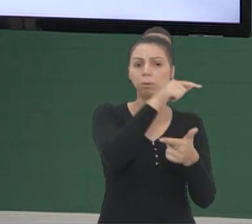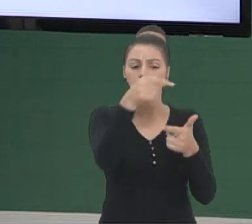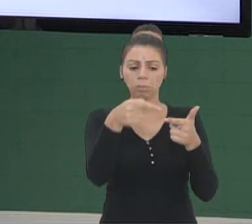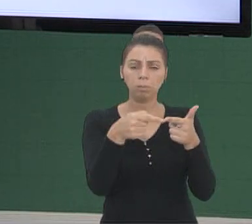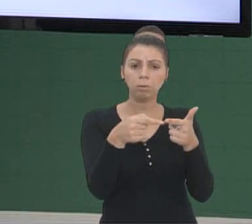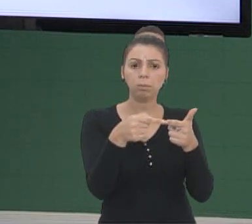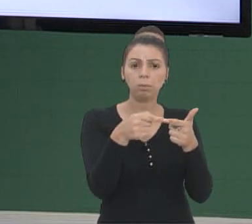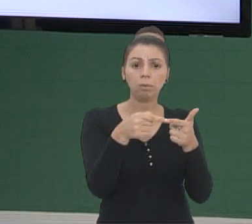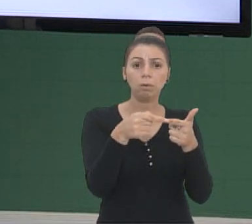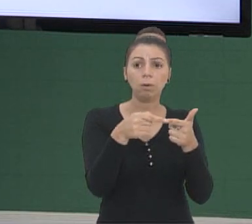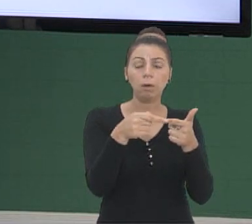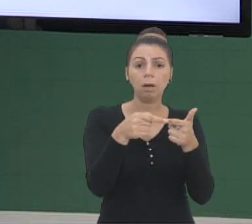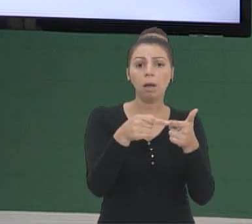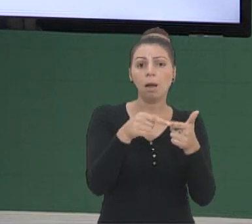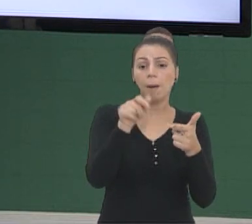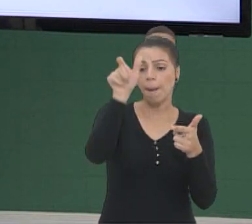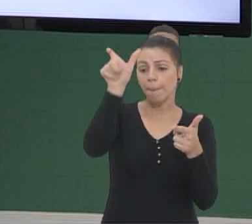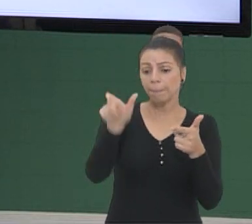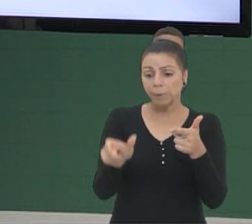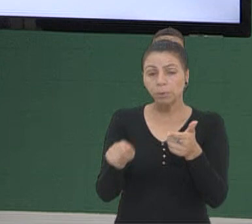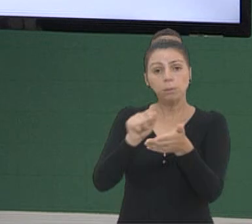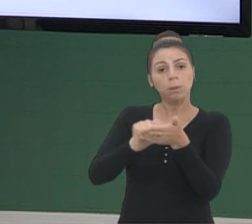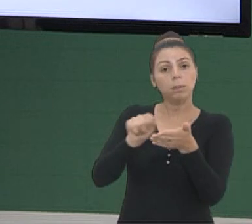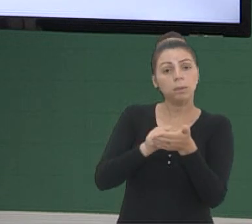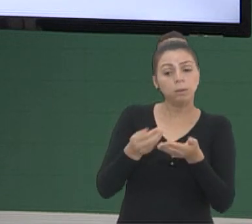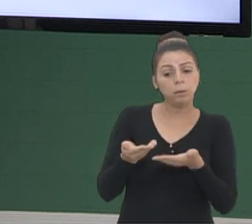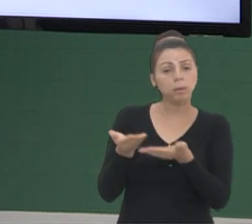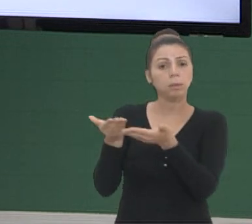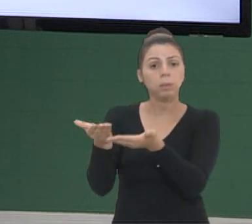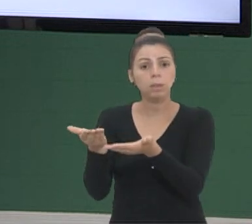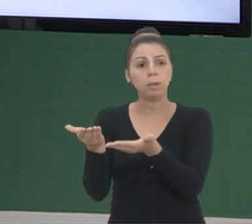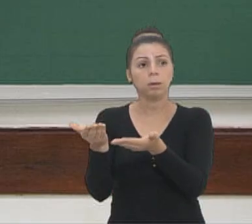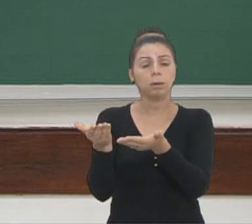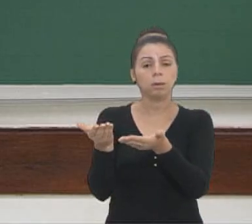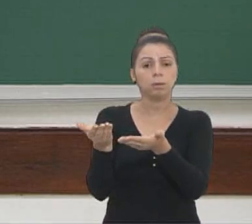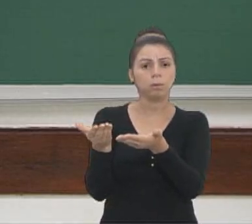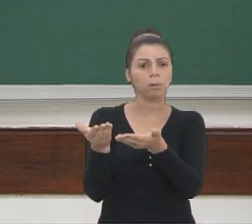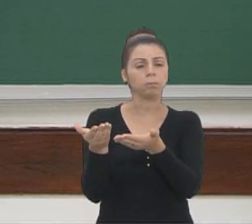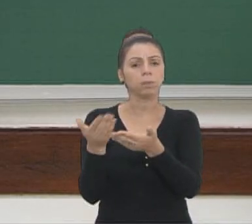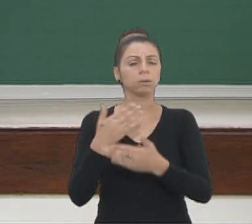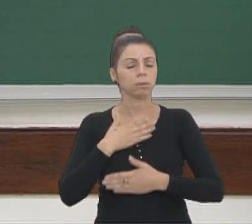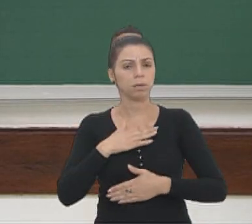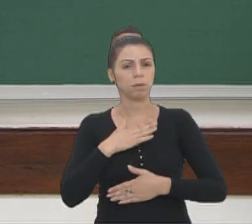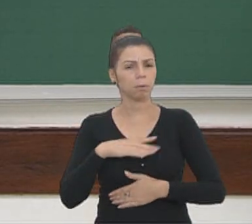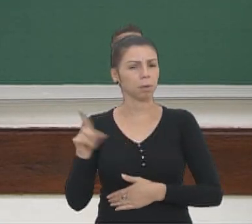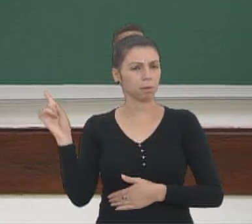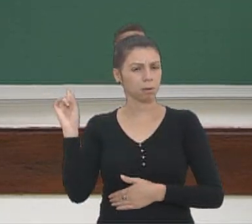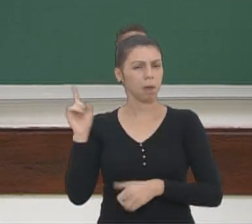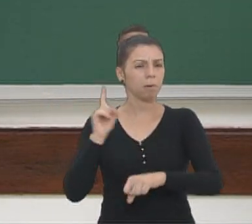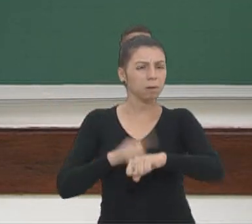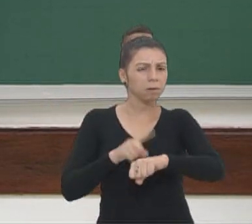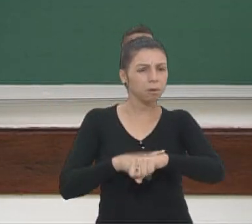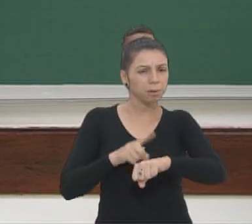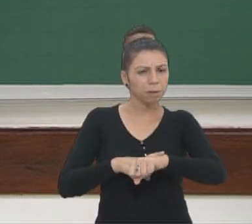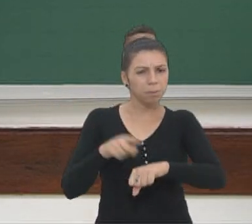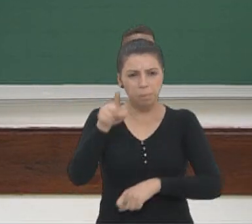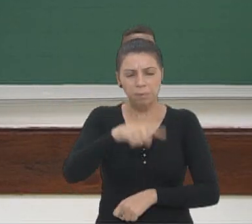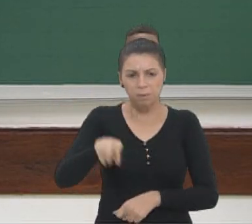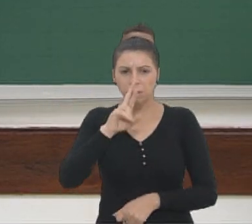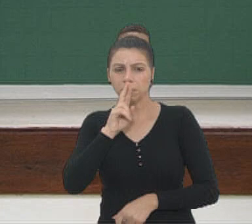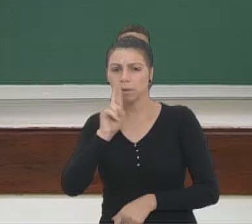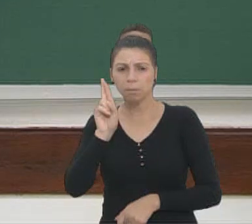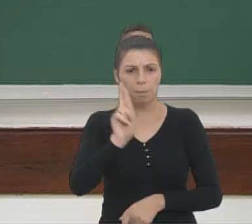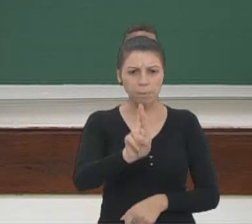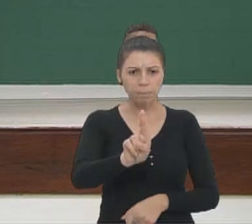para quem é escrito? Nesse caso, essa pergunta está falando sobre isso, né? Eu acho que está bem tranquilo, mas mesmo assim, vou dar um tempinho para você responder.